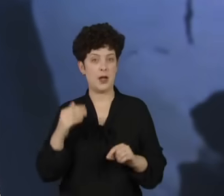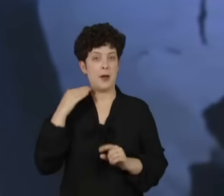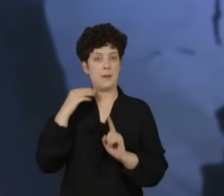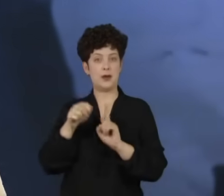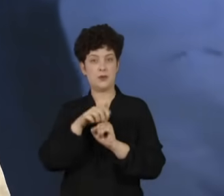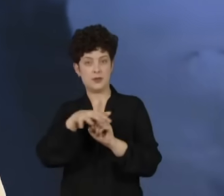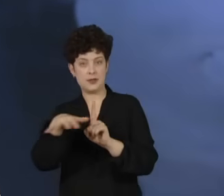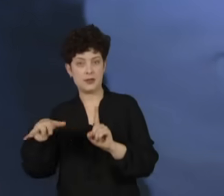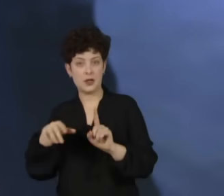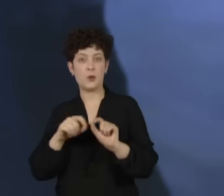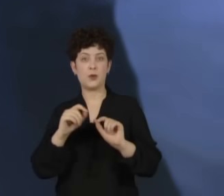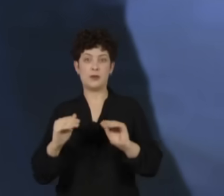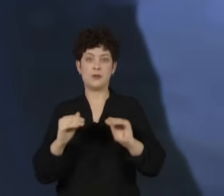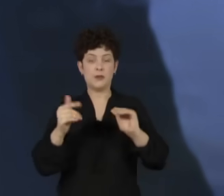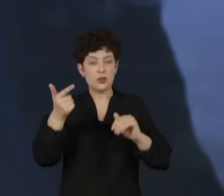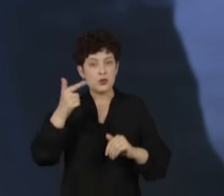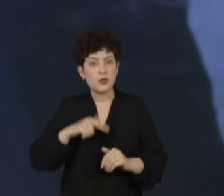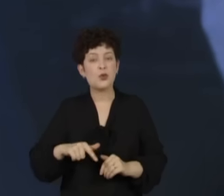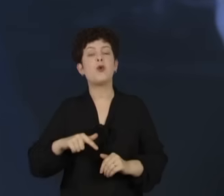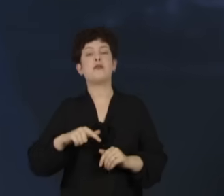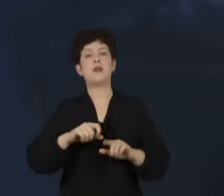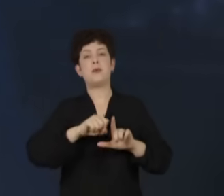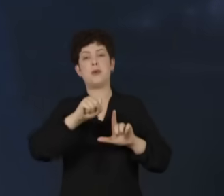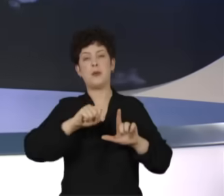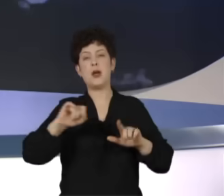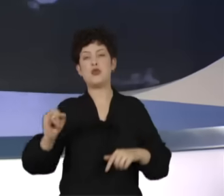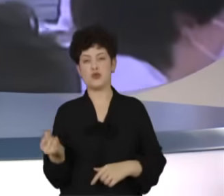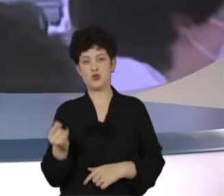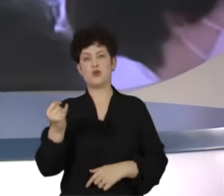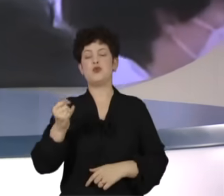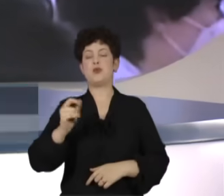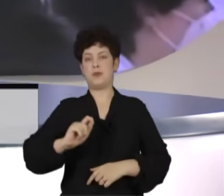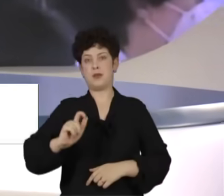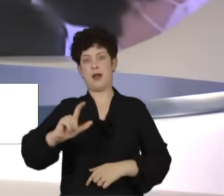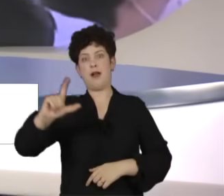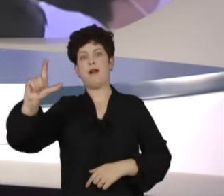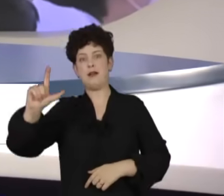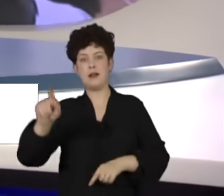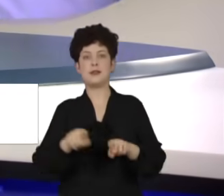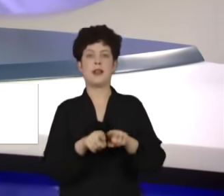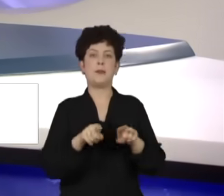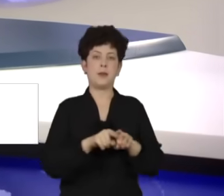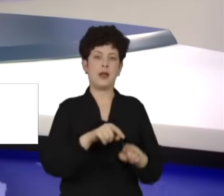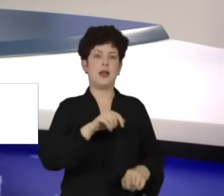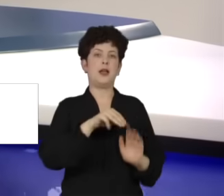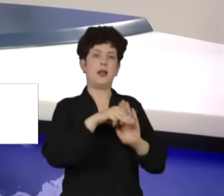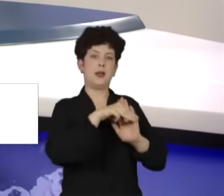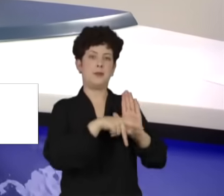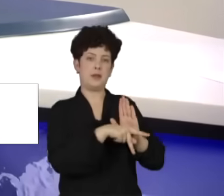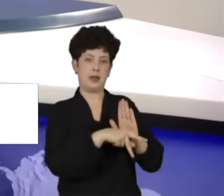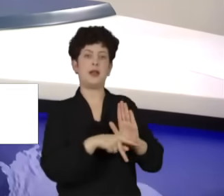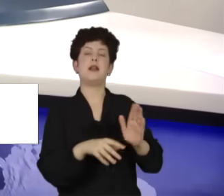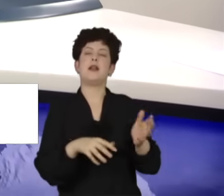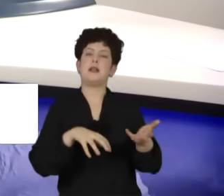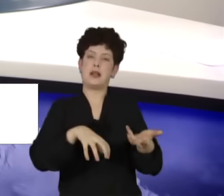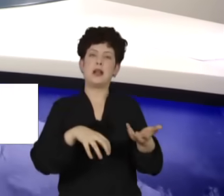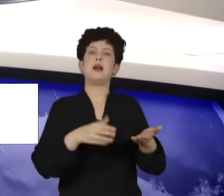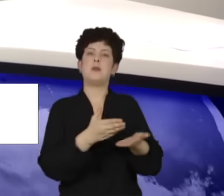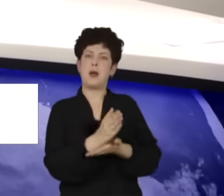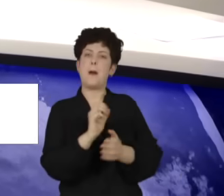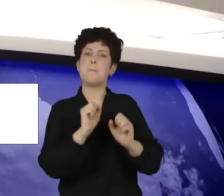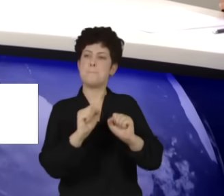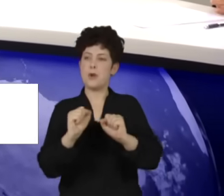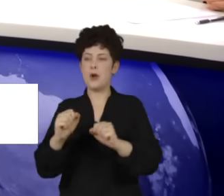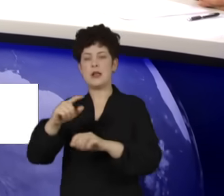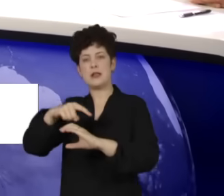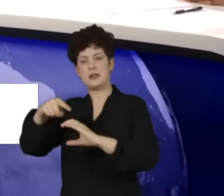Central eleva mais uma vez a taxa básica de juros e ainda medida provisória aprovada na Câmara permite uso de dinheiro